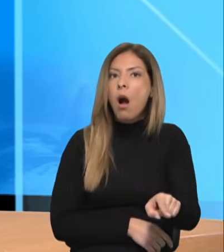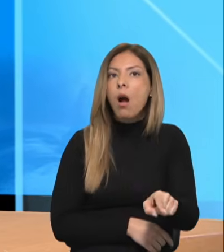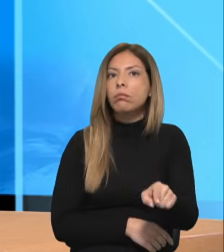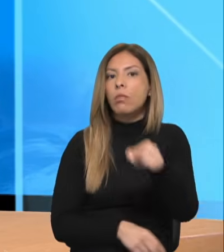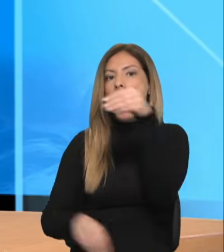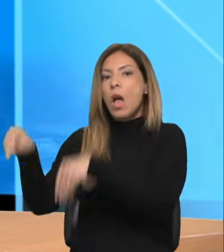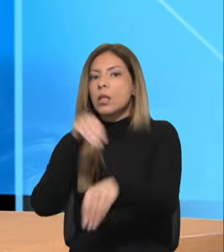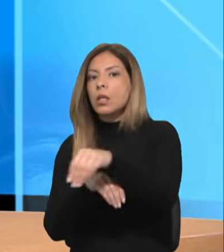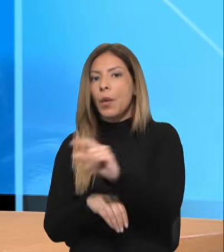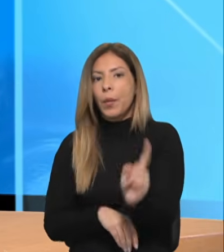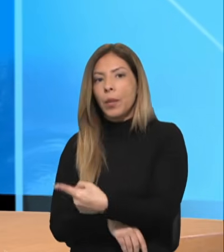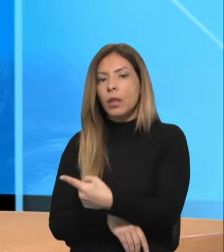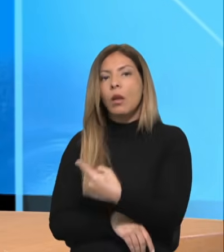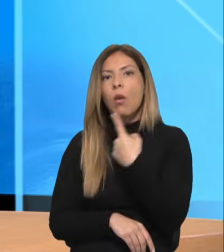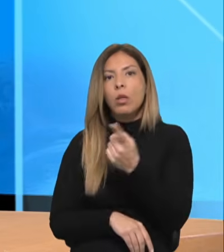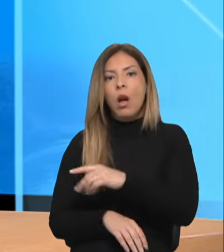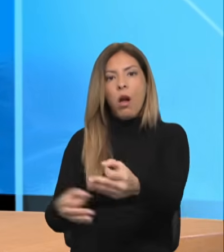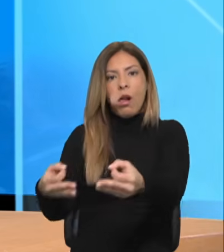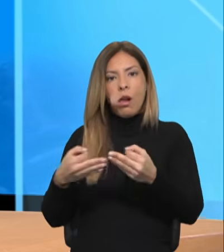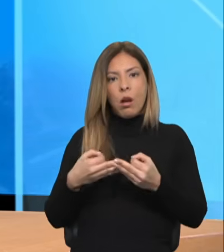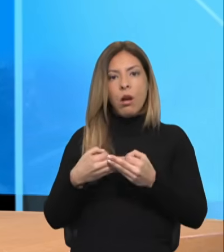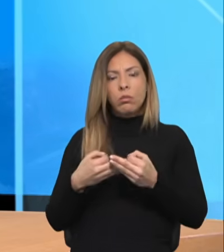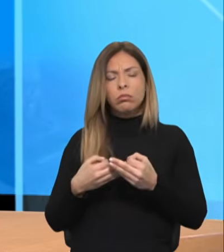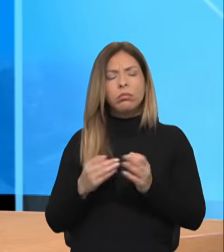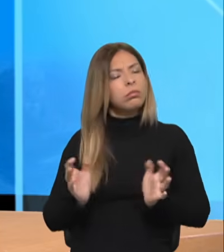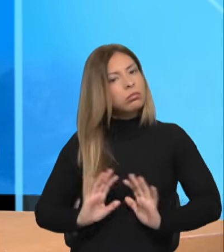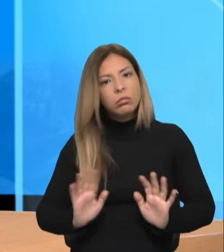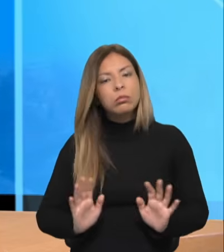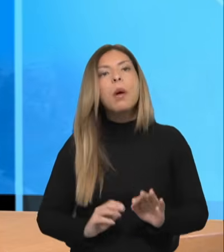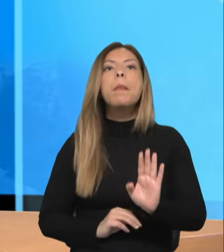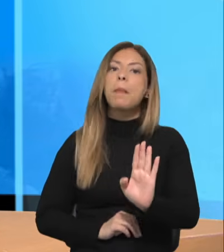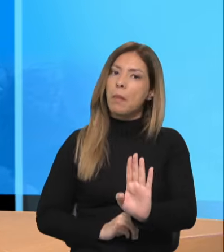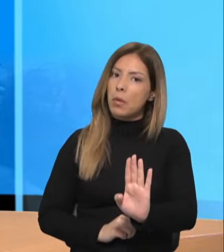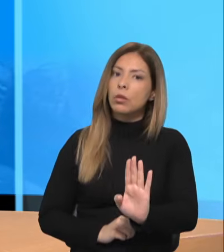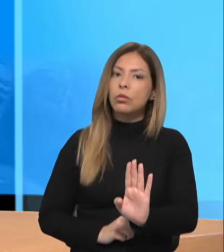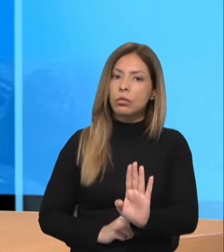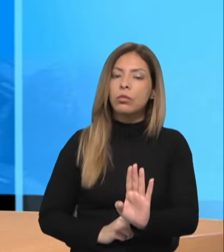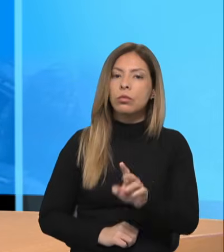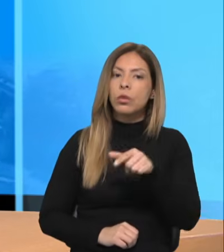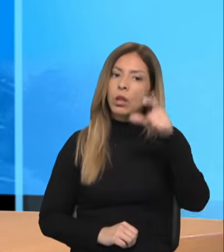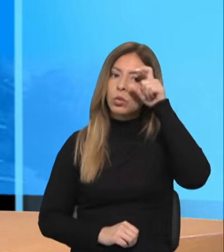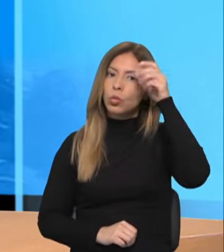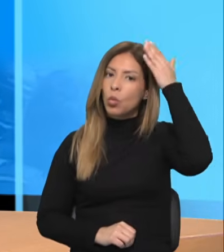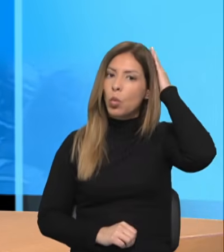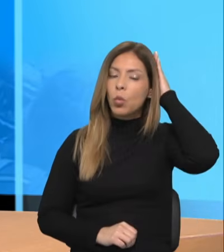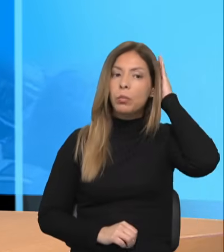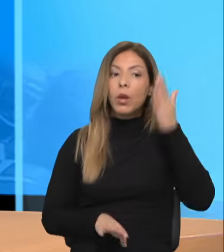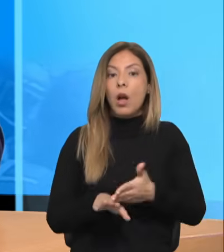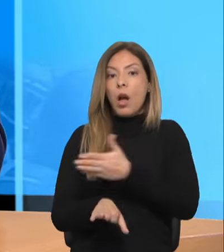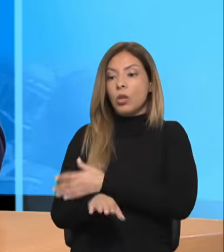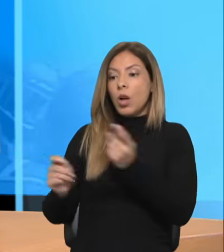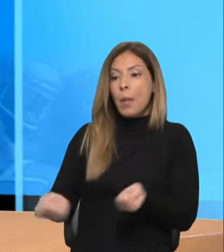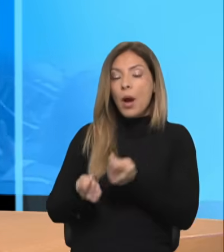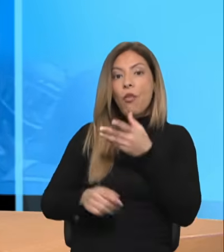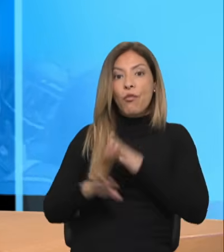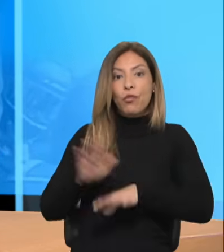eleições legislativas antecipadas, mas, na verdade, António José Seguro tal como não o fez na campanha,